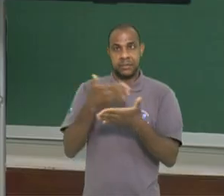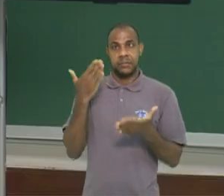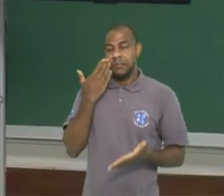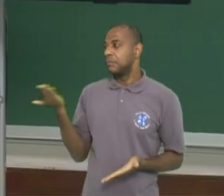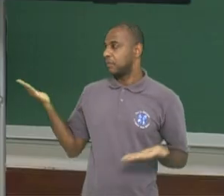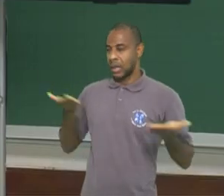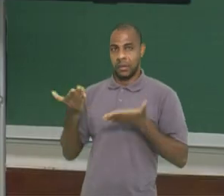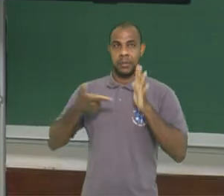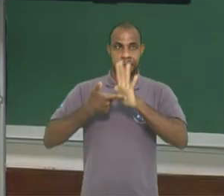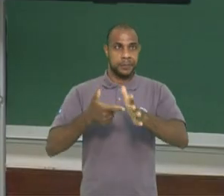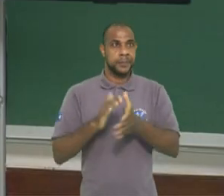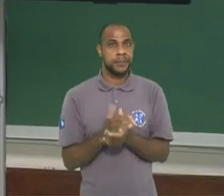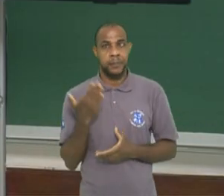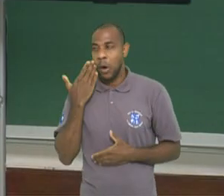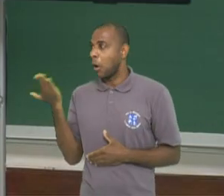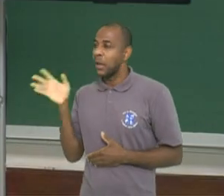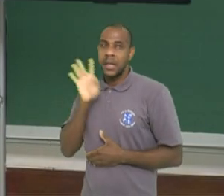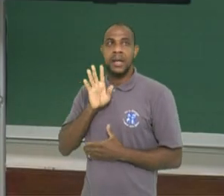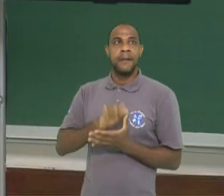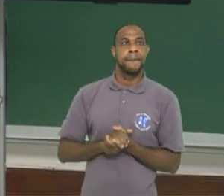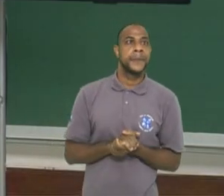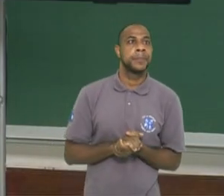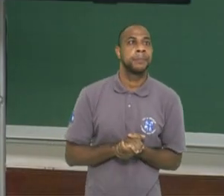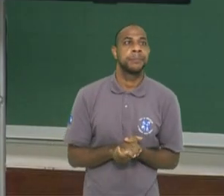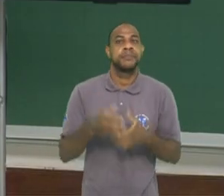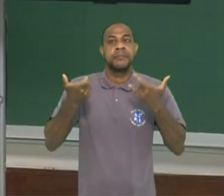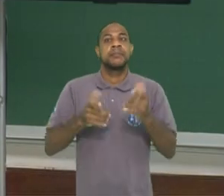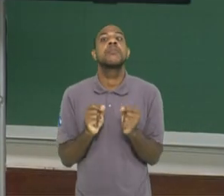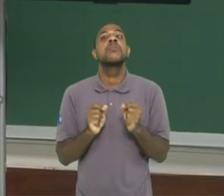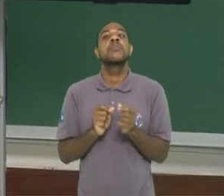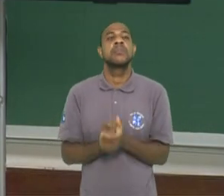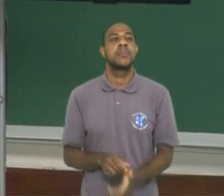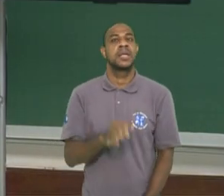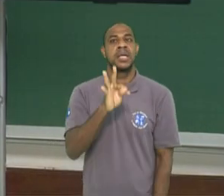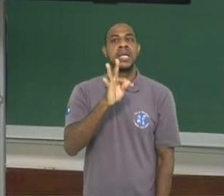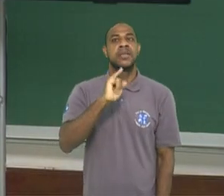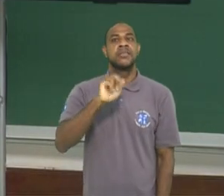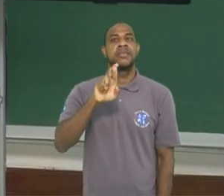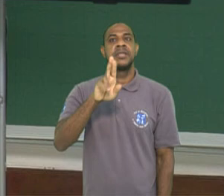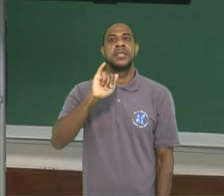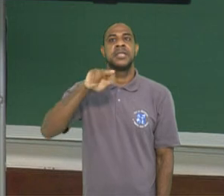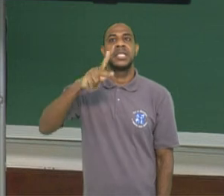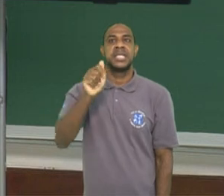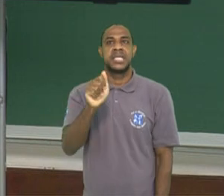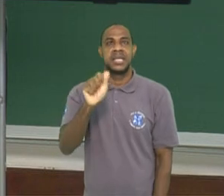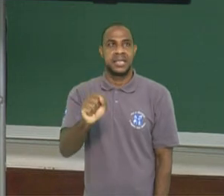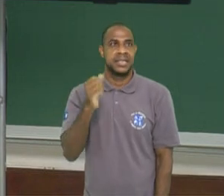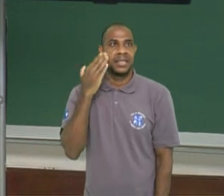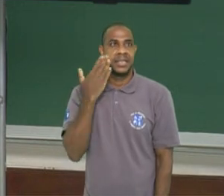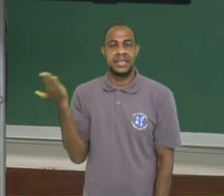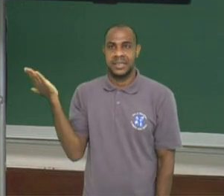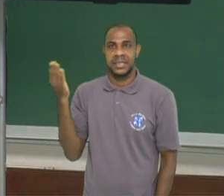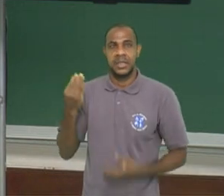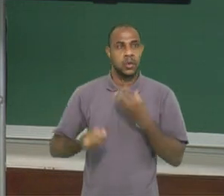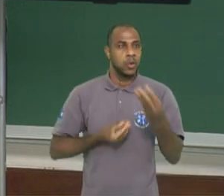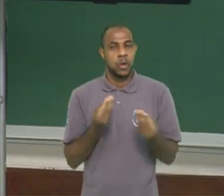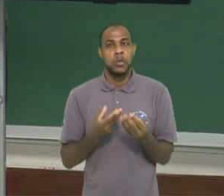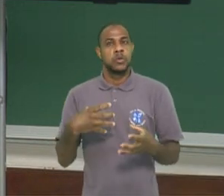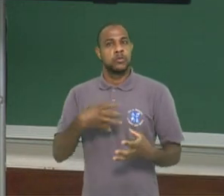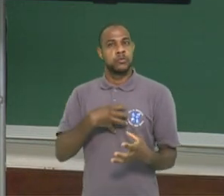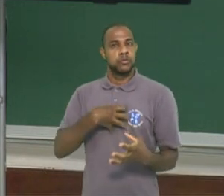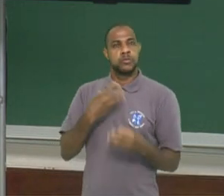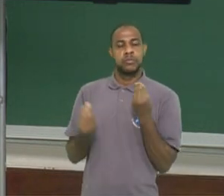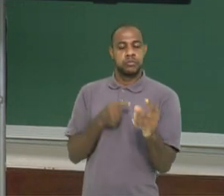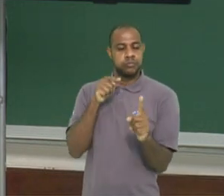que a gente vai ver agora a gente olha que legal gente nós vamos falar então agora sobre essa tirinha o cartoons e a gente vai ver quais são esses